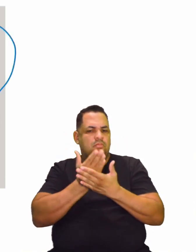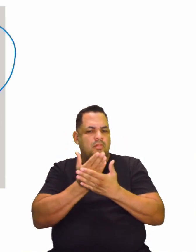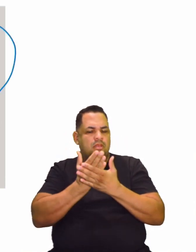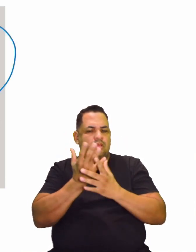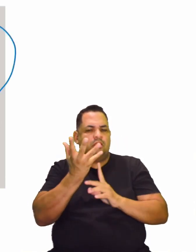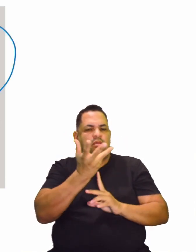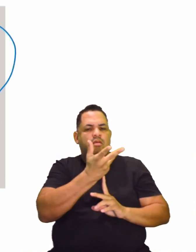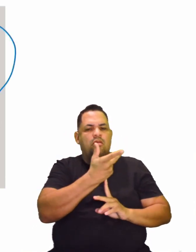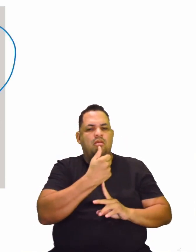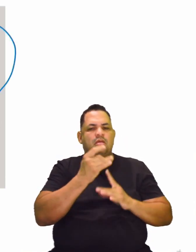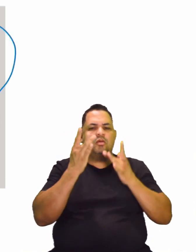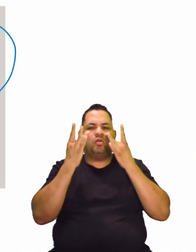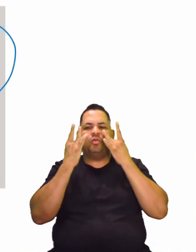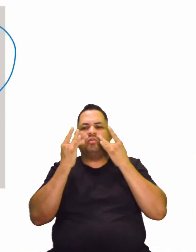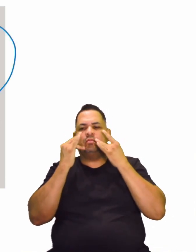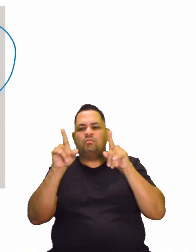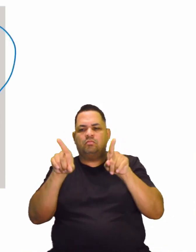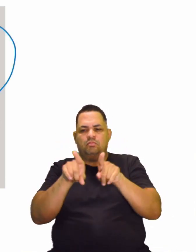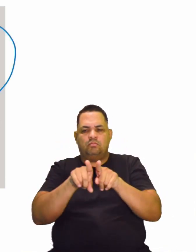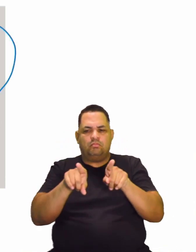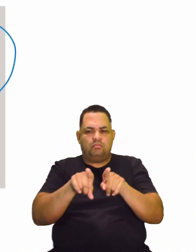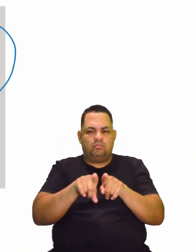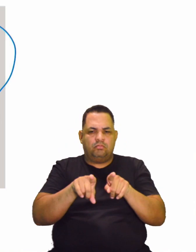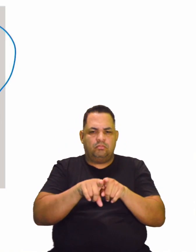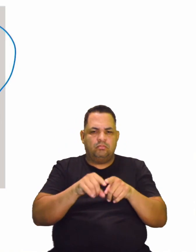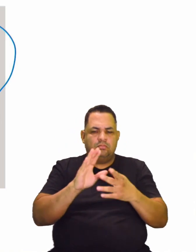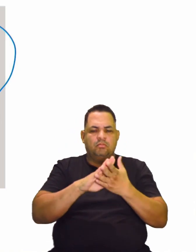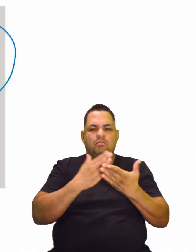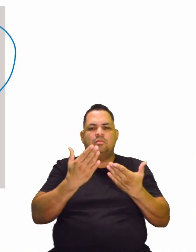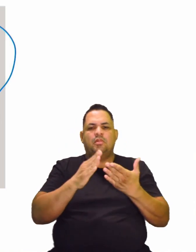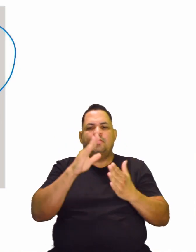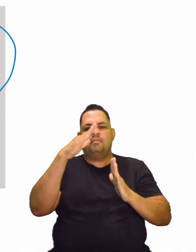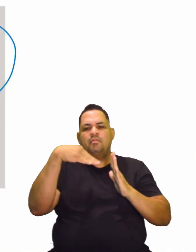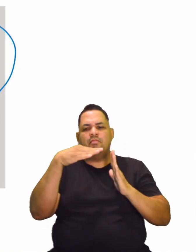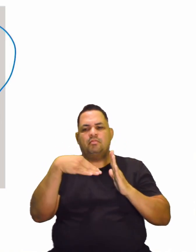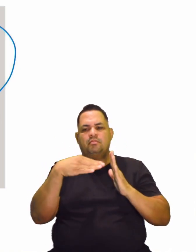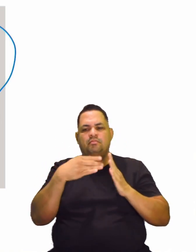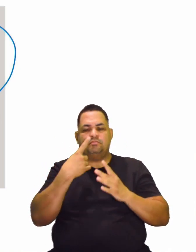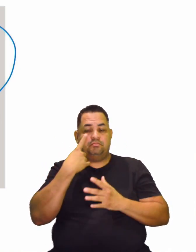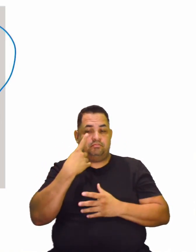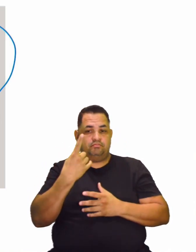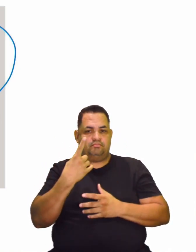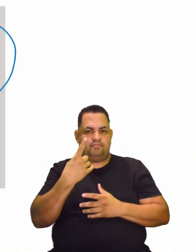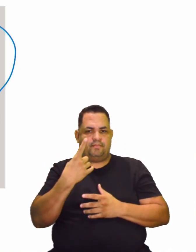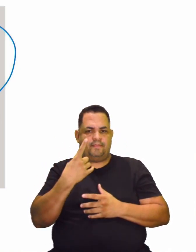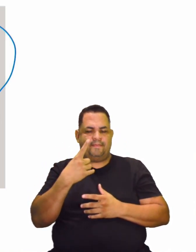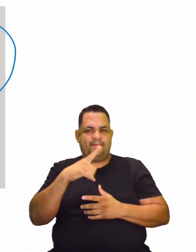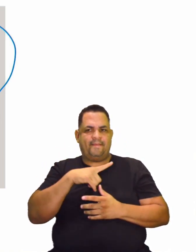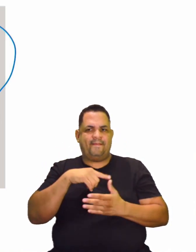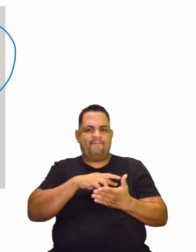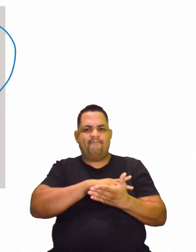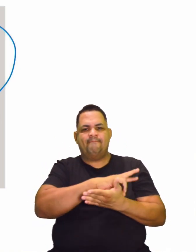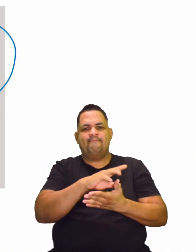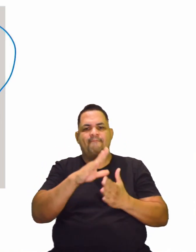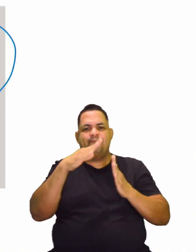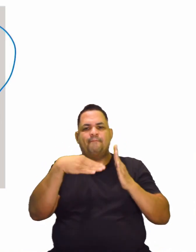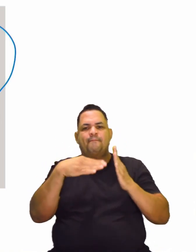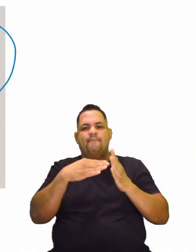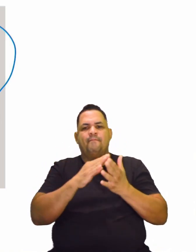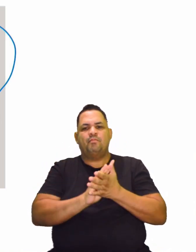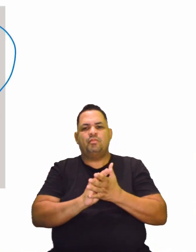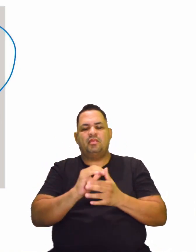teatro, como também na pintura. Só uma observação que muitas pinturas eram feitas em